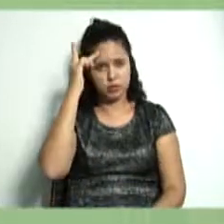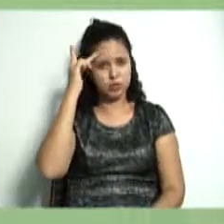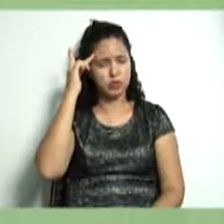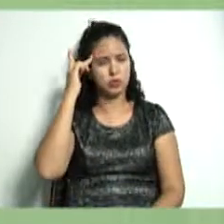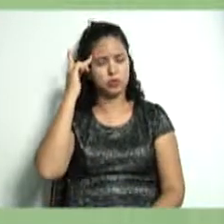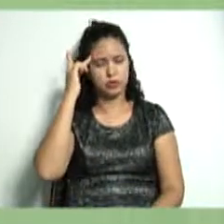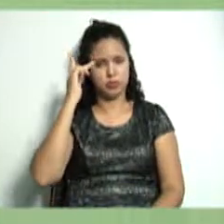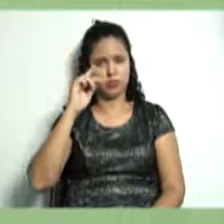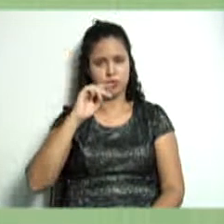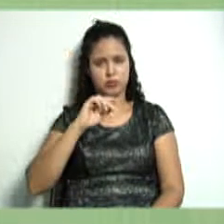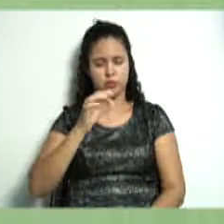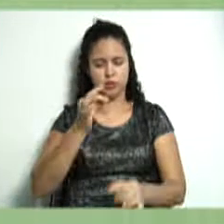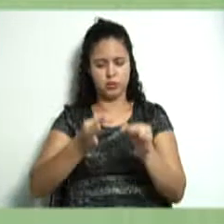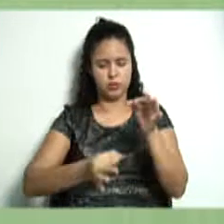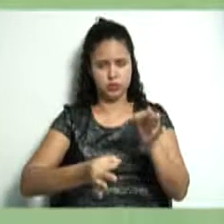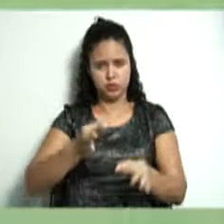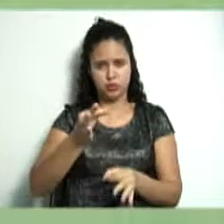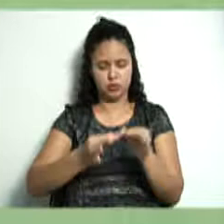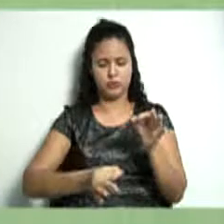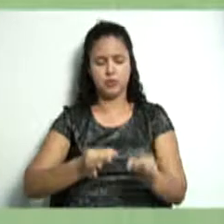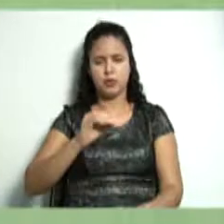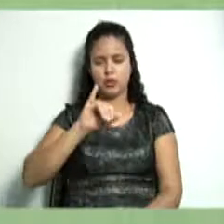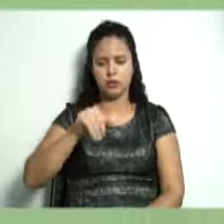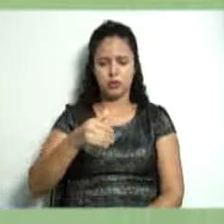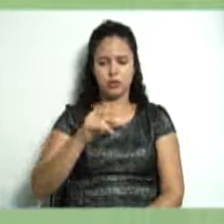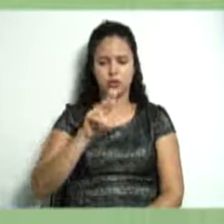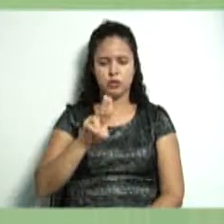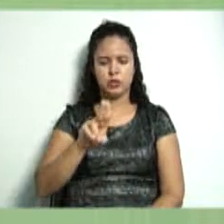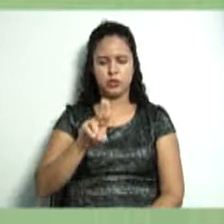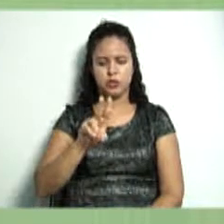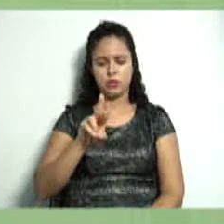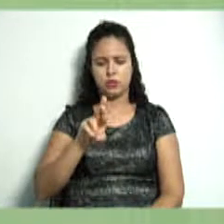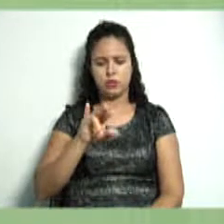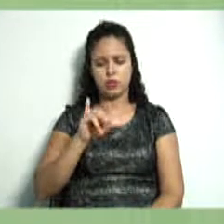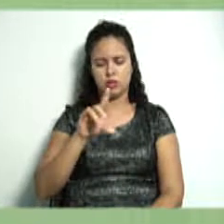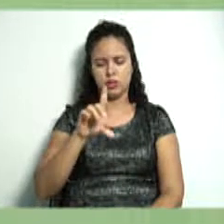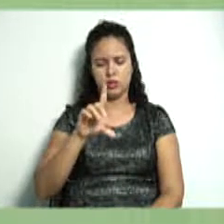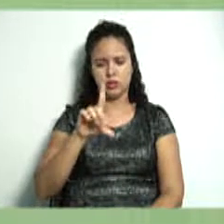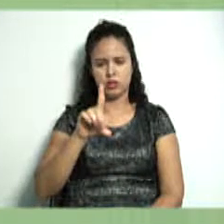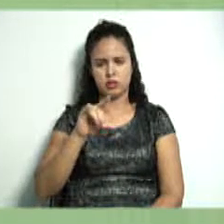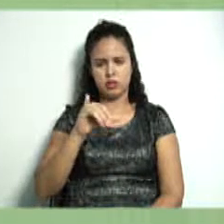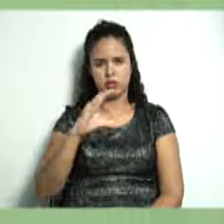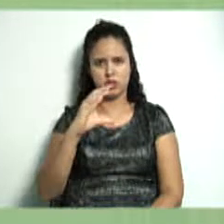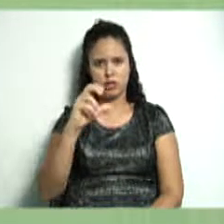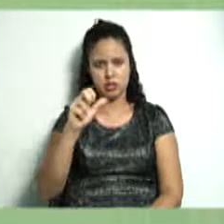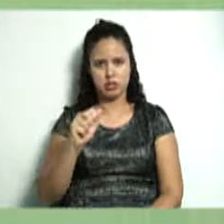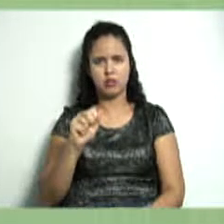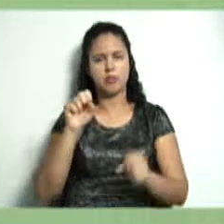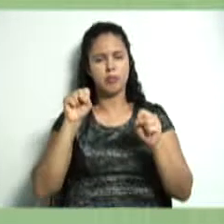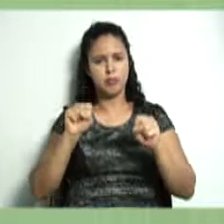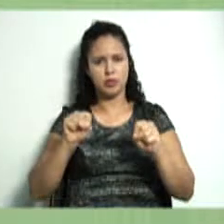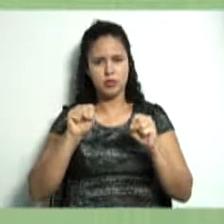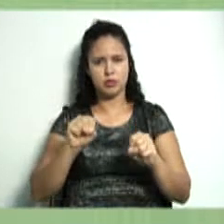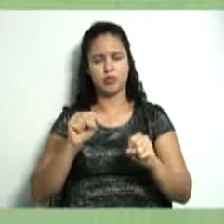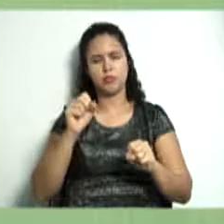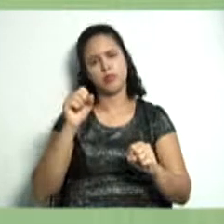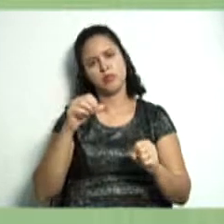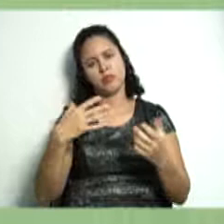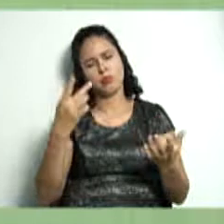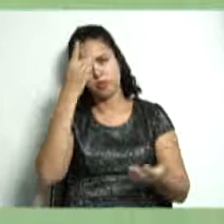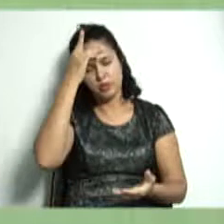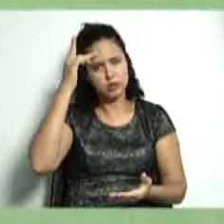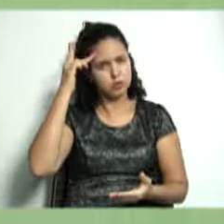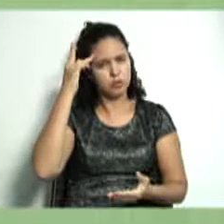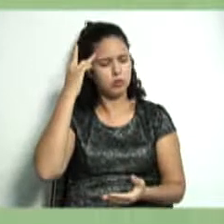que uma pessoa jurídica, lembra que eu falei, pessoa jurídica, seria uma empresa, pessoa física como eu